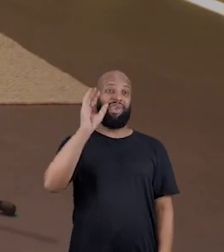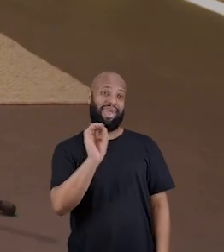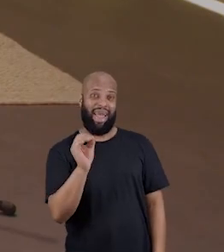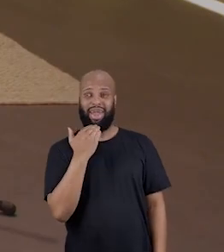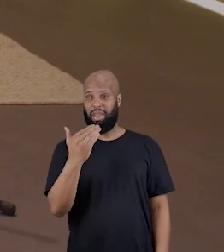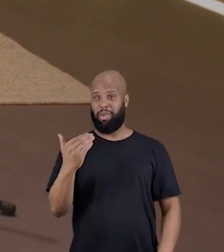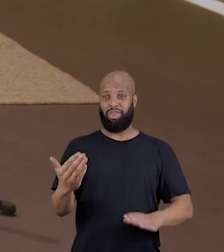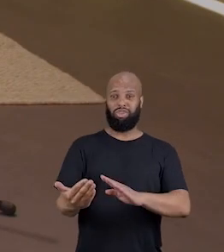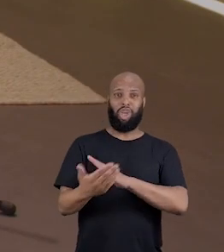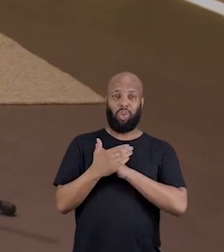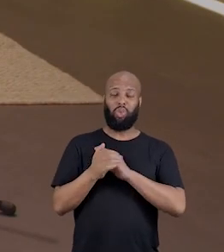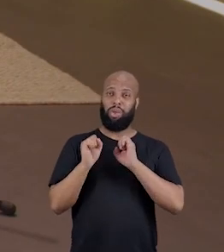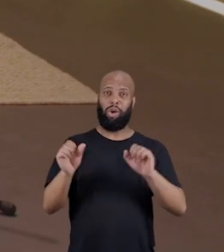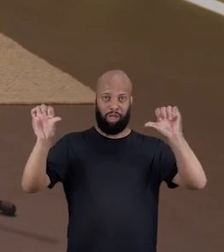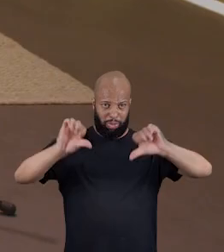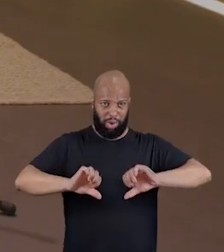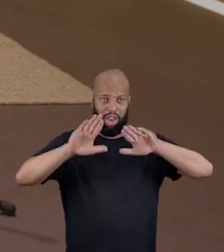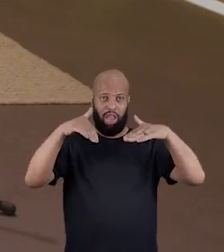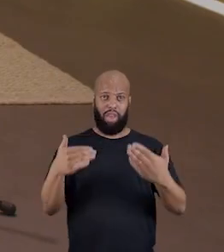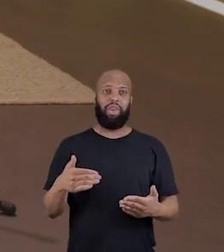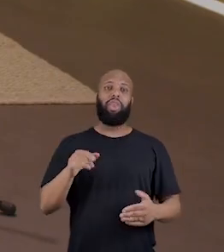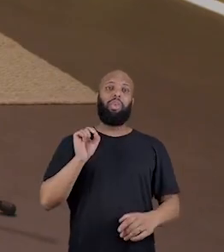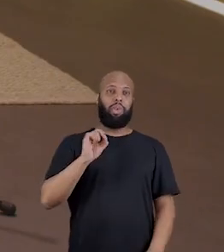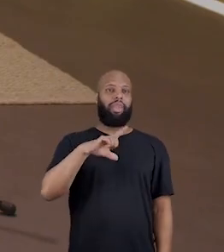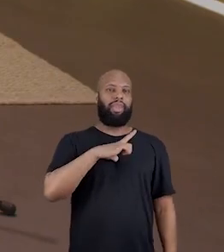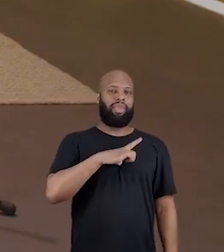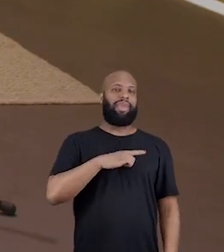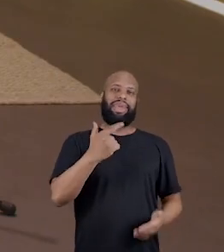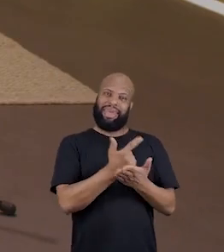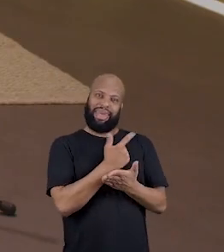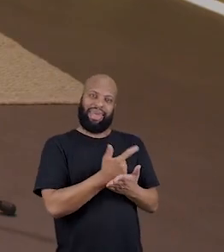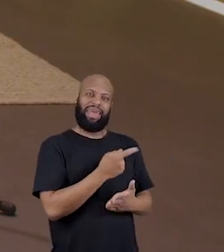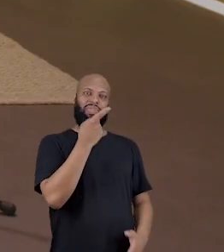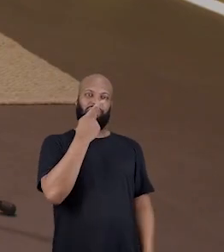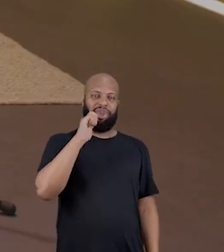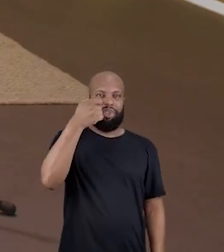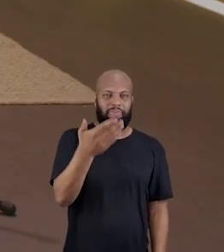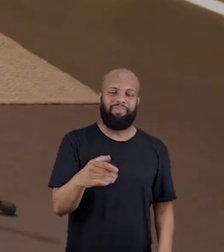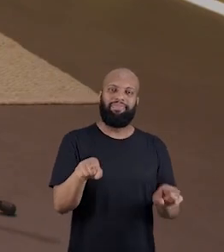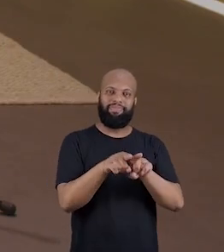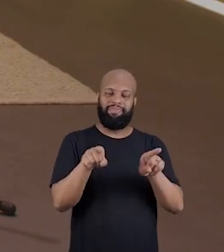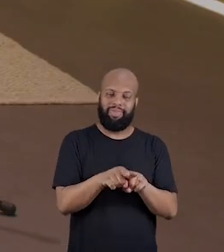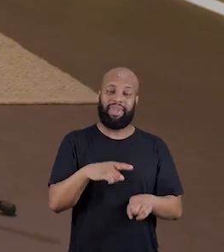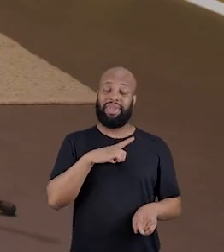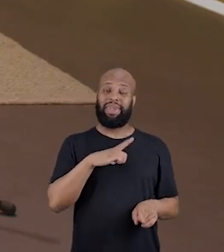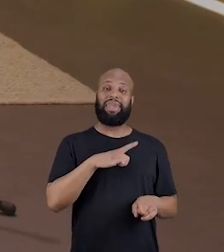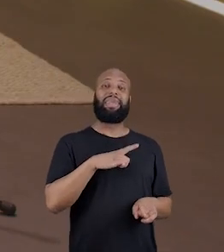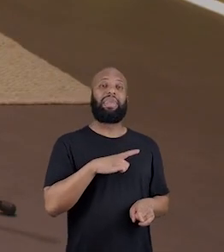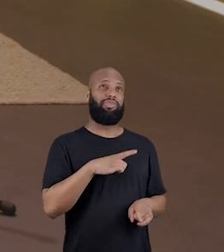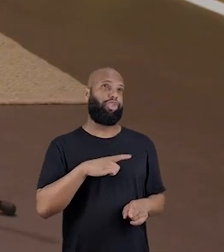sem te pedir ajuda. Ou tentar resolver e piorar, né? Então, eu acho que muitas literaturas abordam casos, assim,